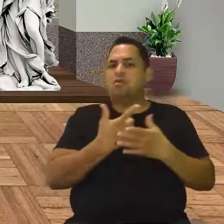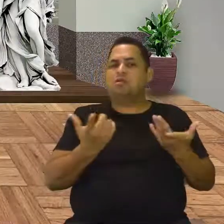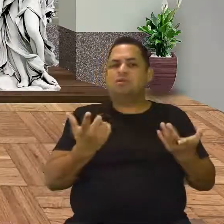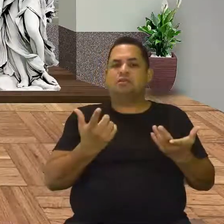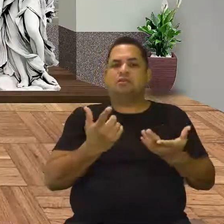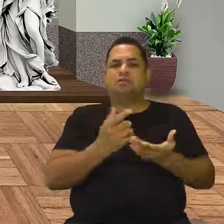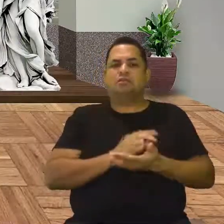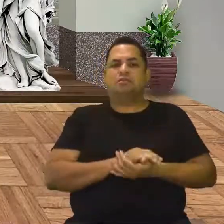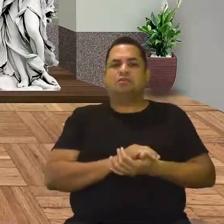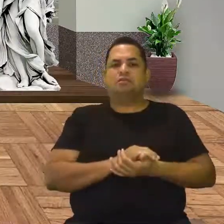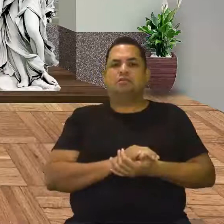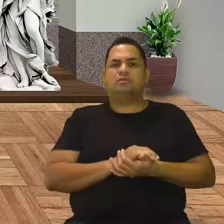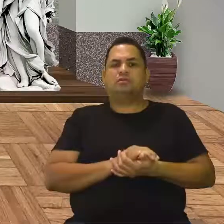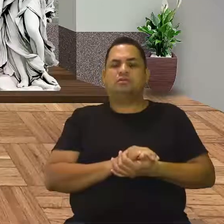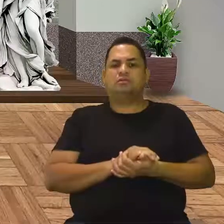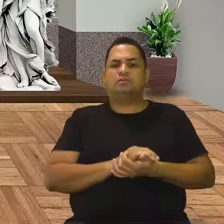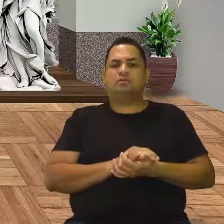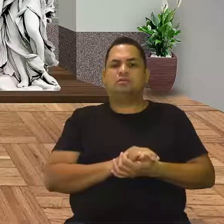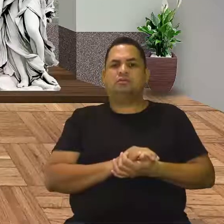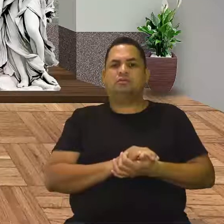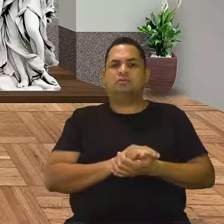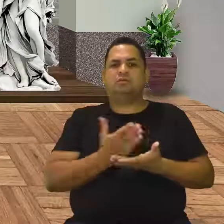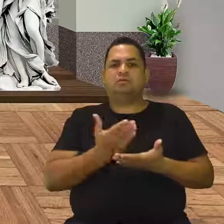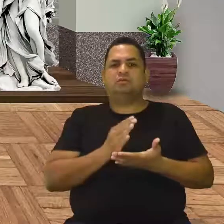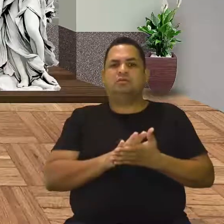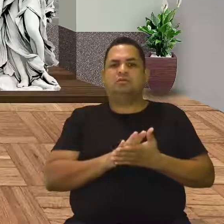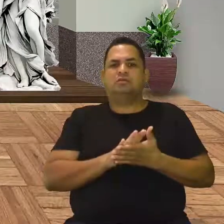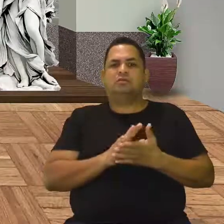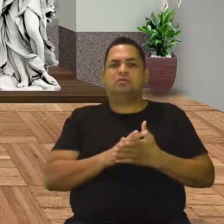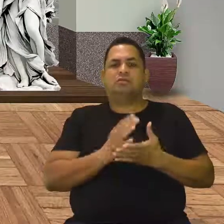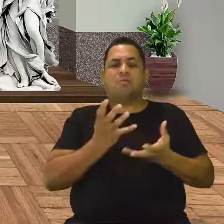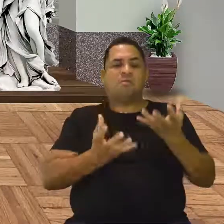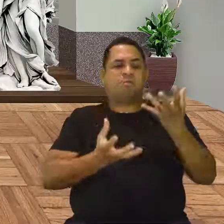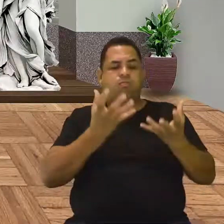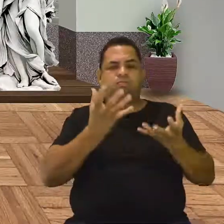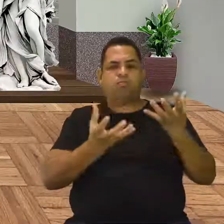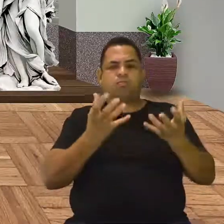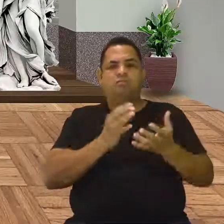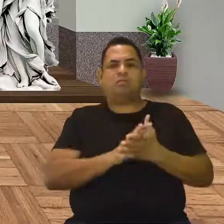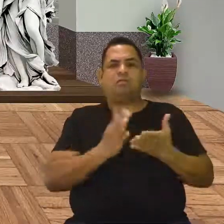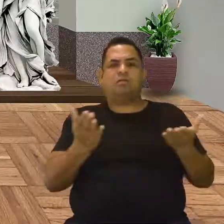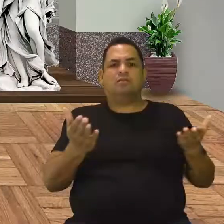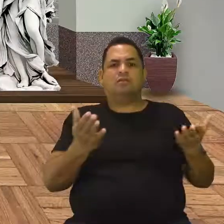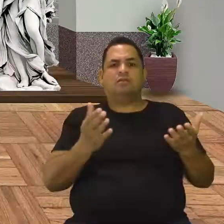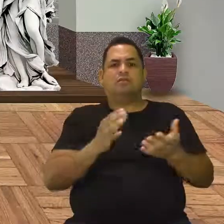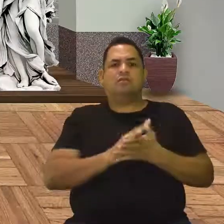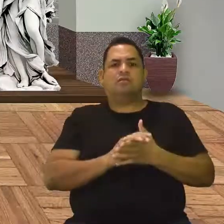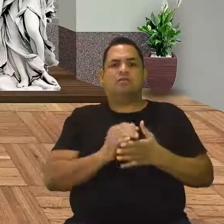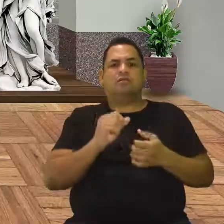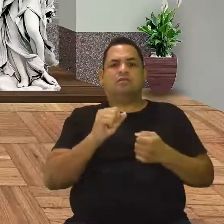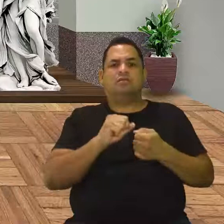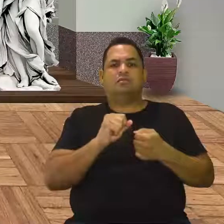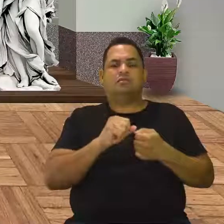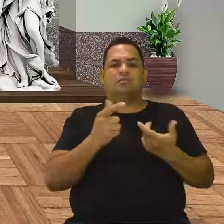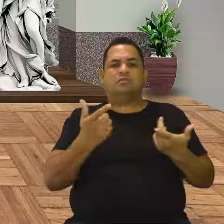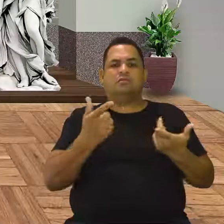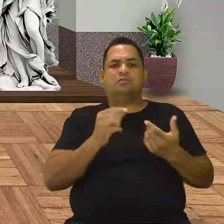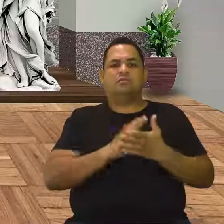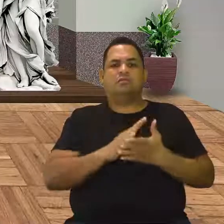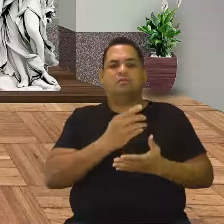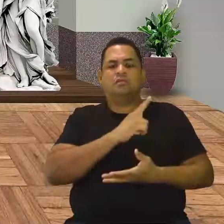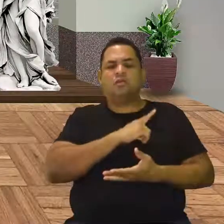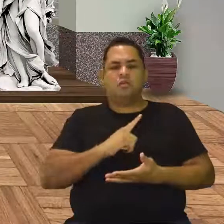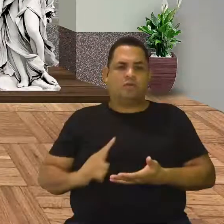jeito para tomar seria tocar fogo. E foi assim que foi feito no